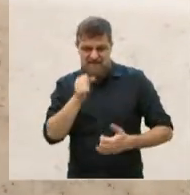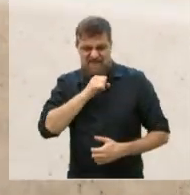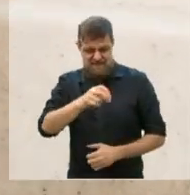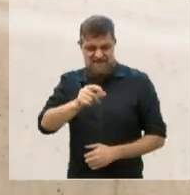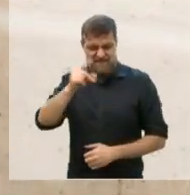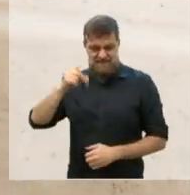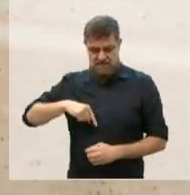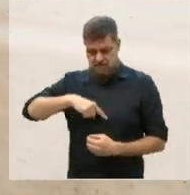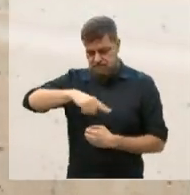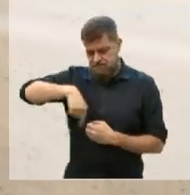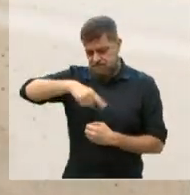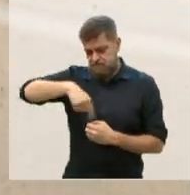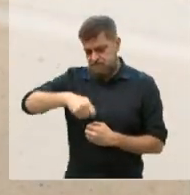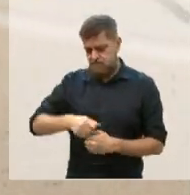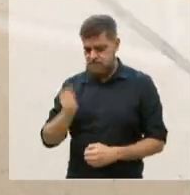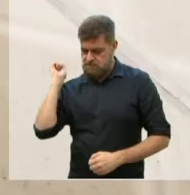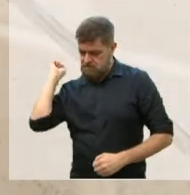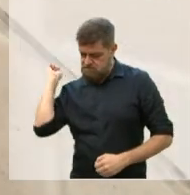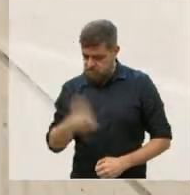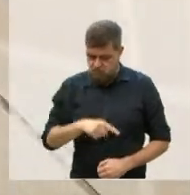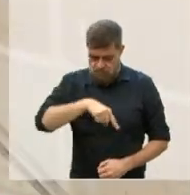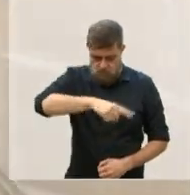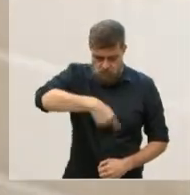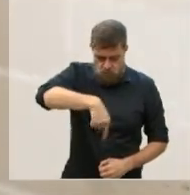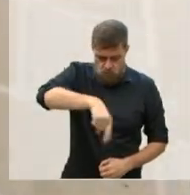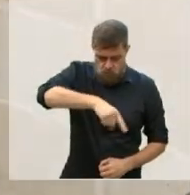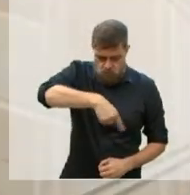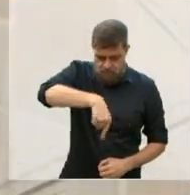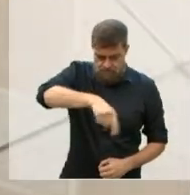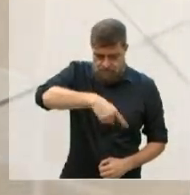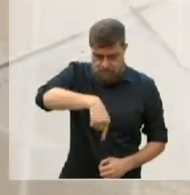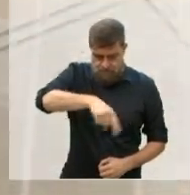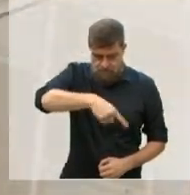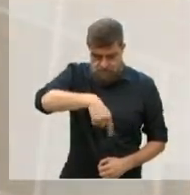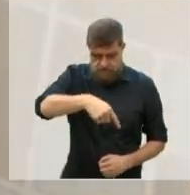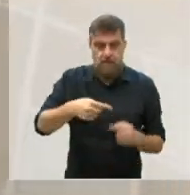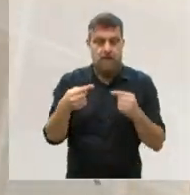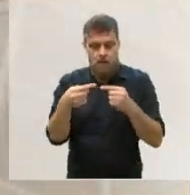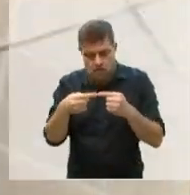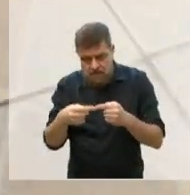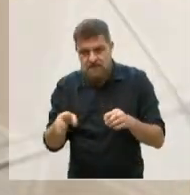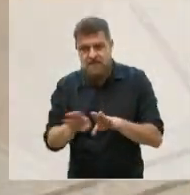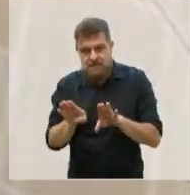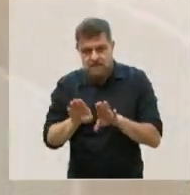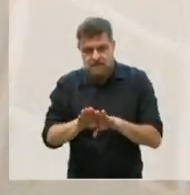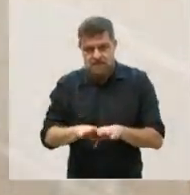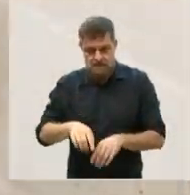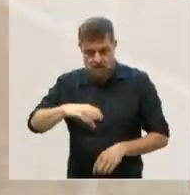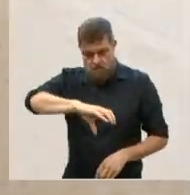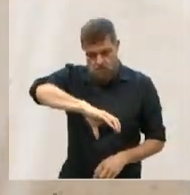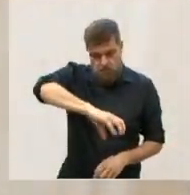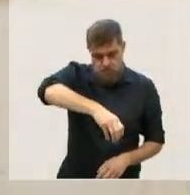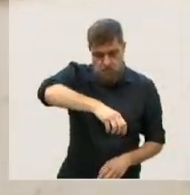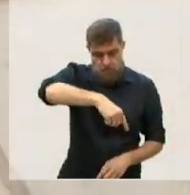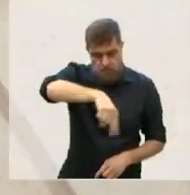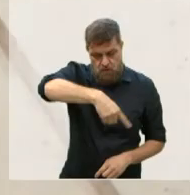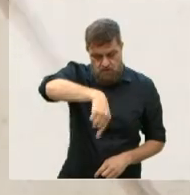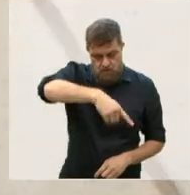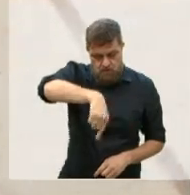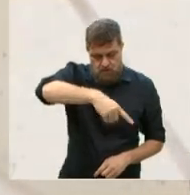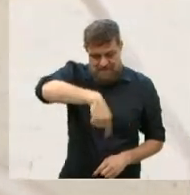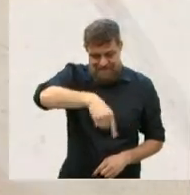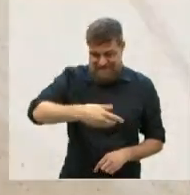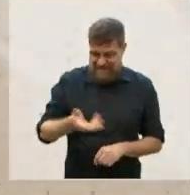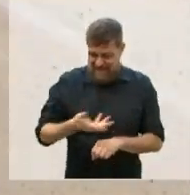de enrolar um peão no barbante e girá-lo. O giro do peão tem tudo a ver com o momento de inércia dele. Então, se ele vai